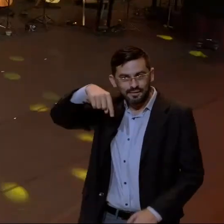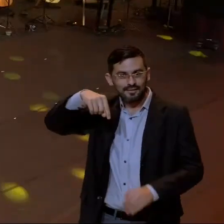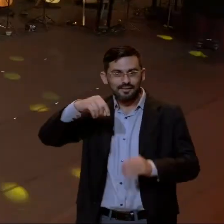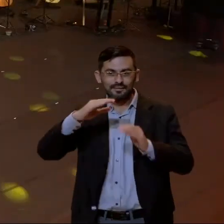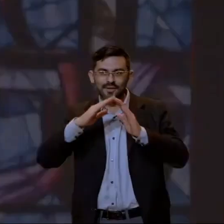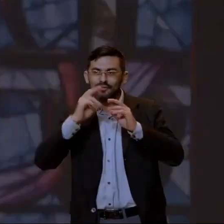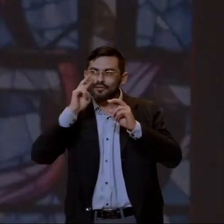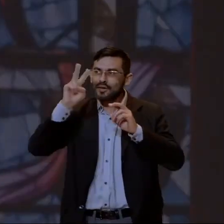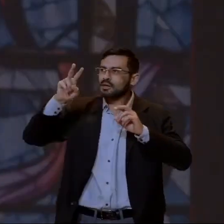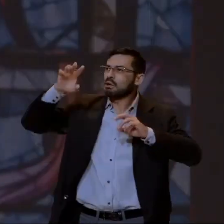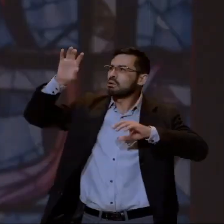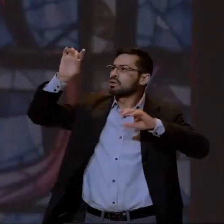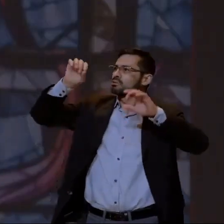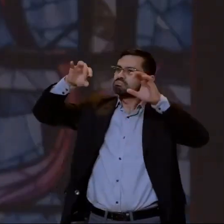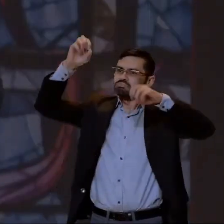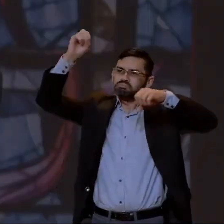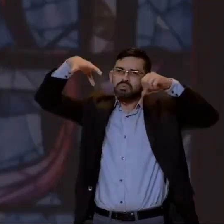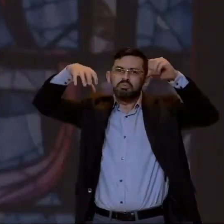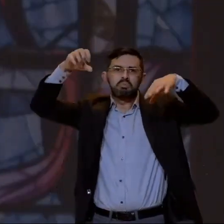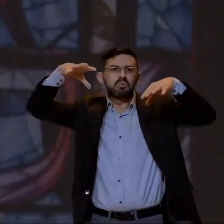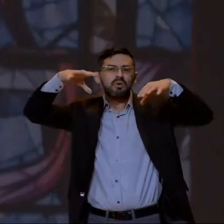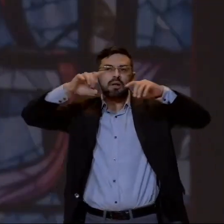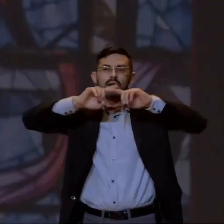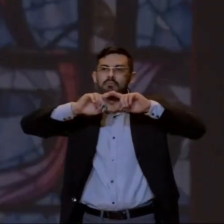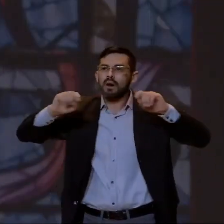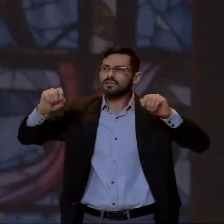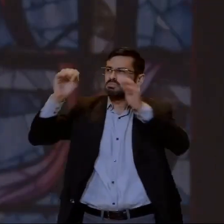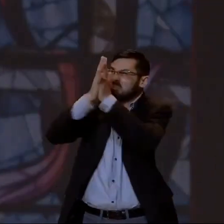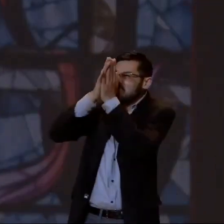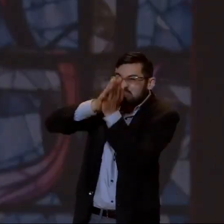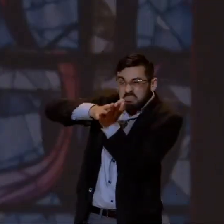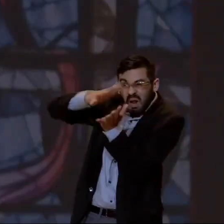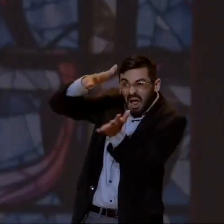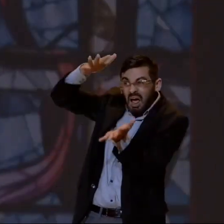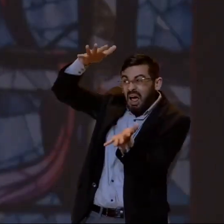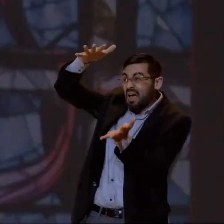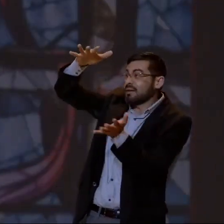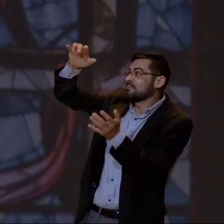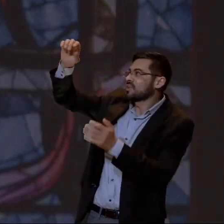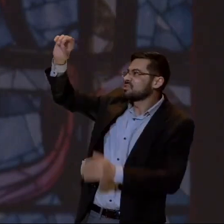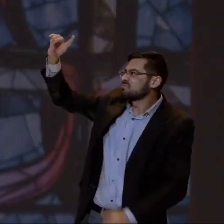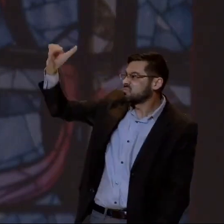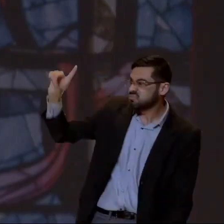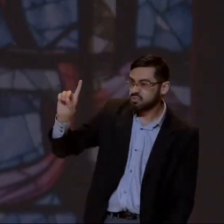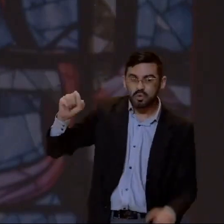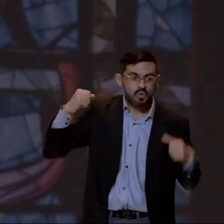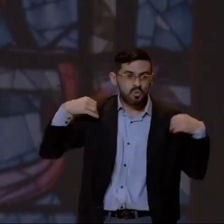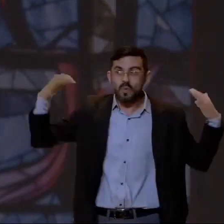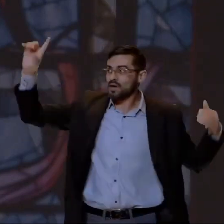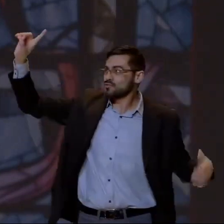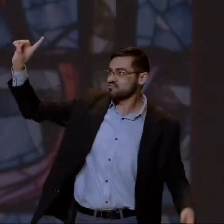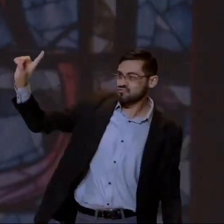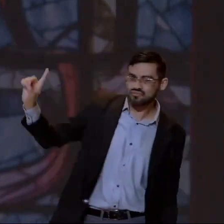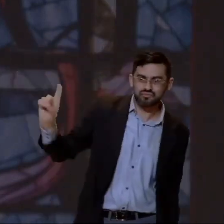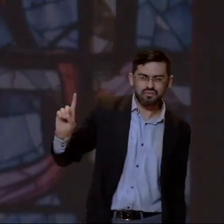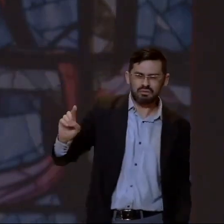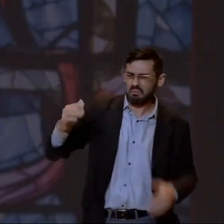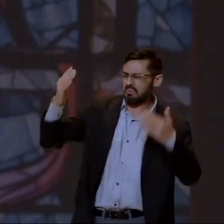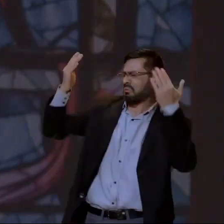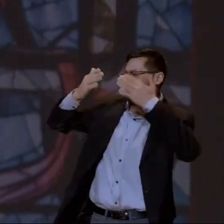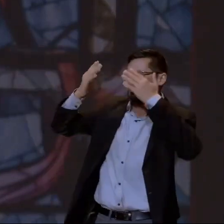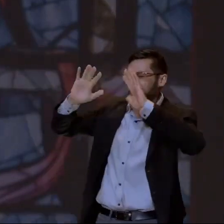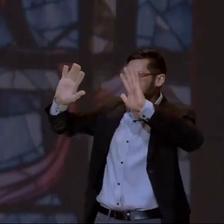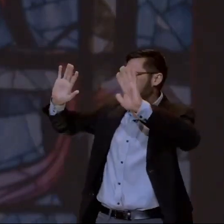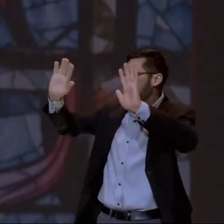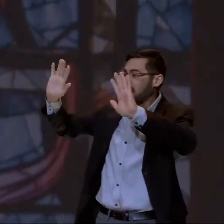gente está vendo essas luzes brilhantes, mas uma luz brilhante, ofuscante aparecer, e a gente não consegue